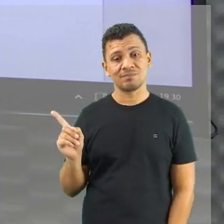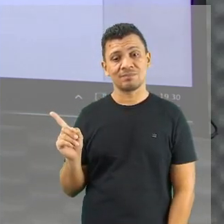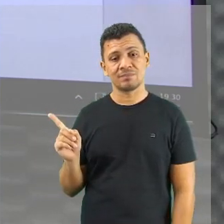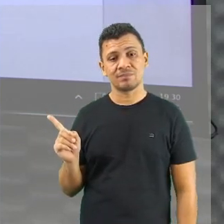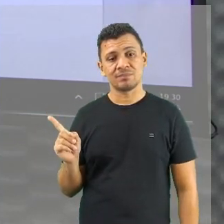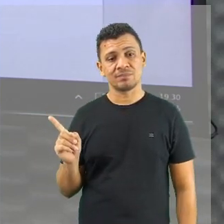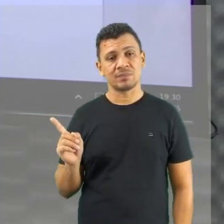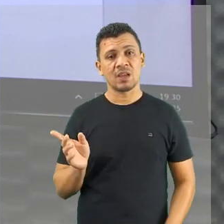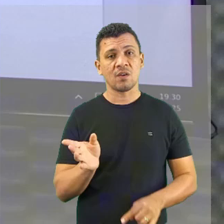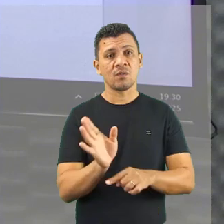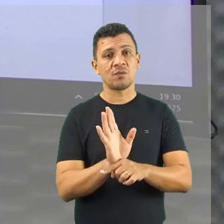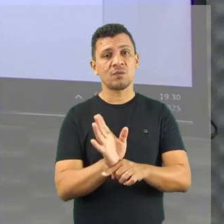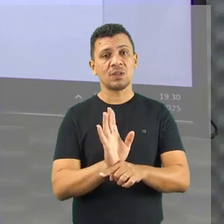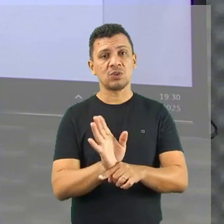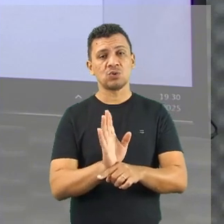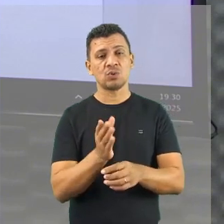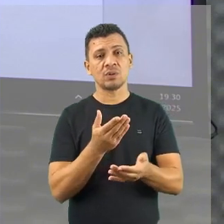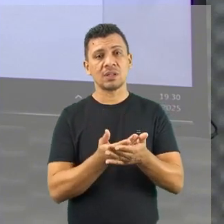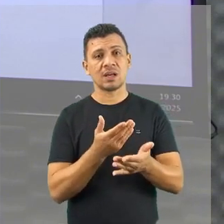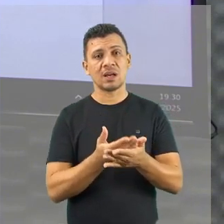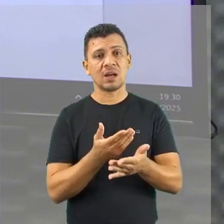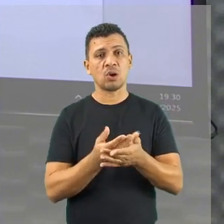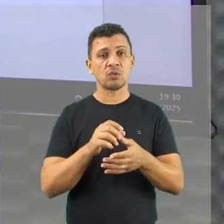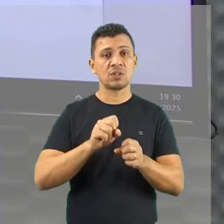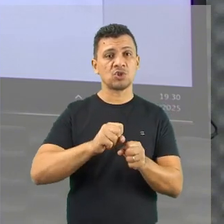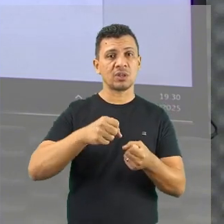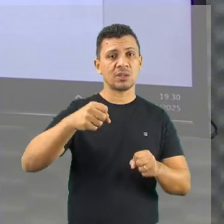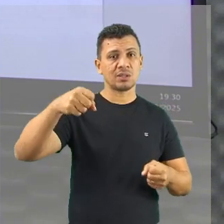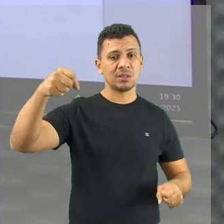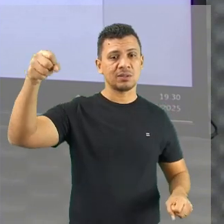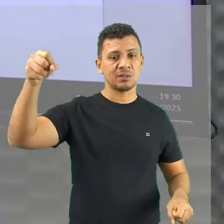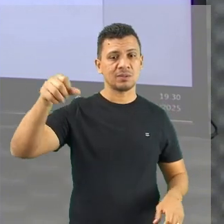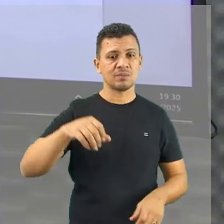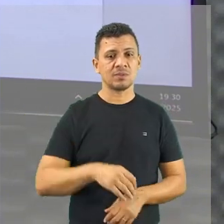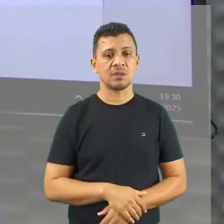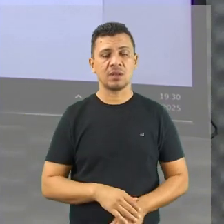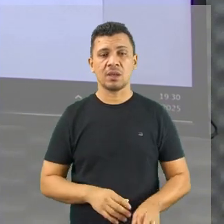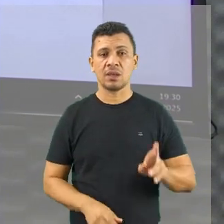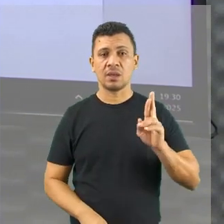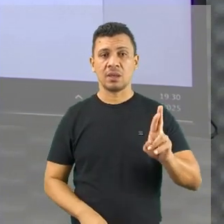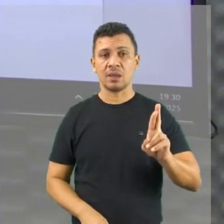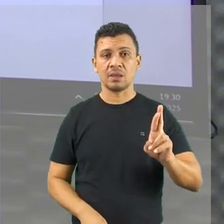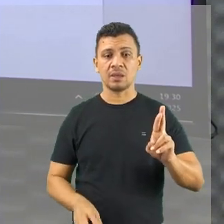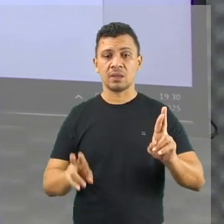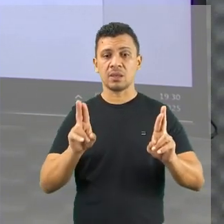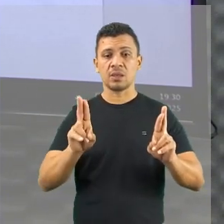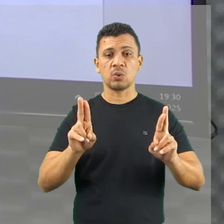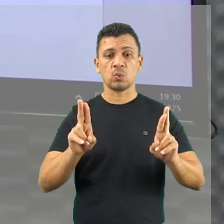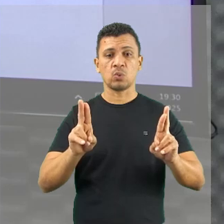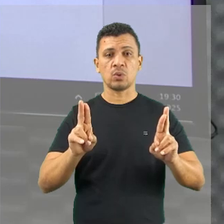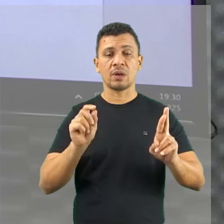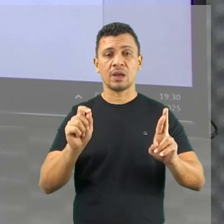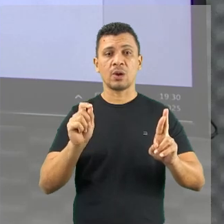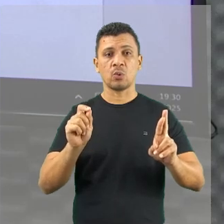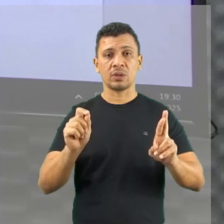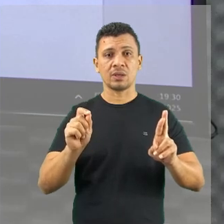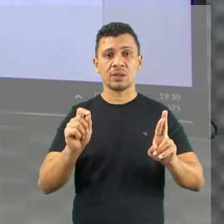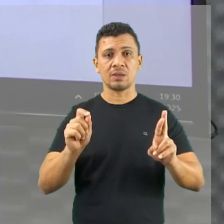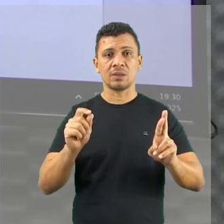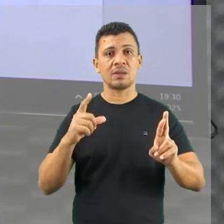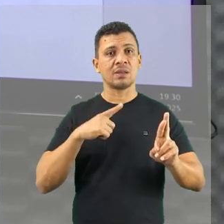no vídeo de grandezas. R e U são grandezas o quê?